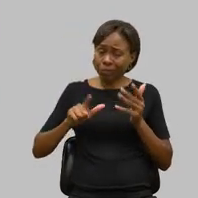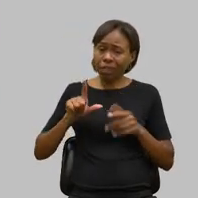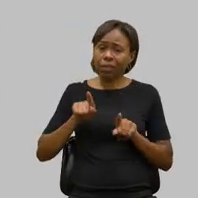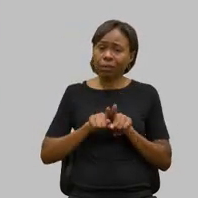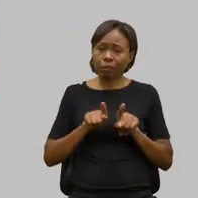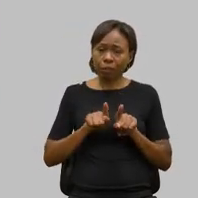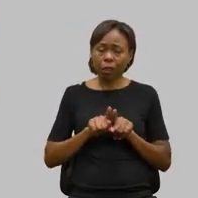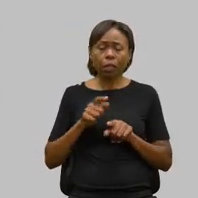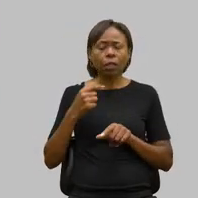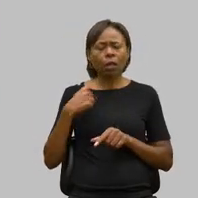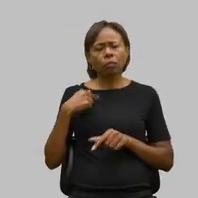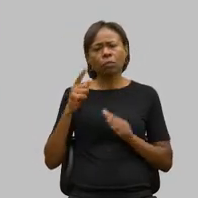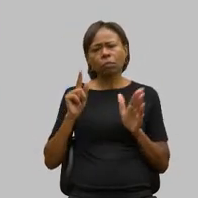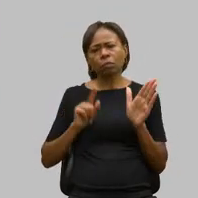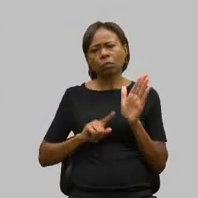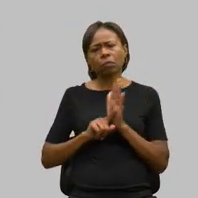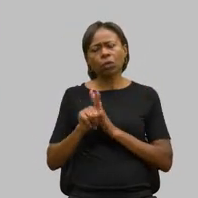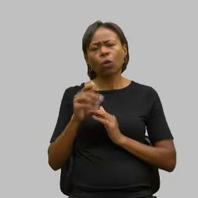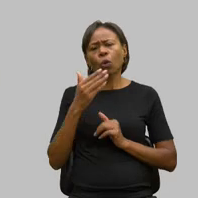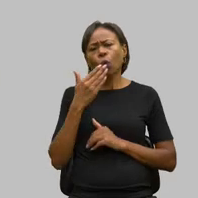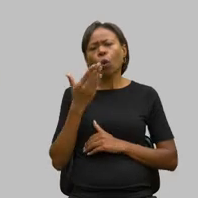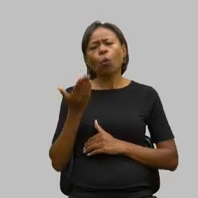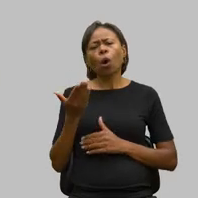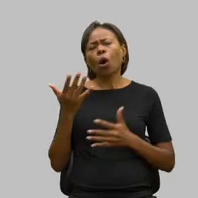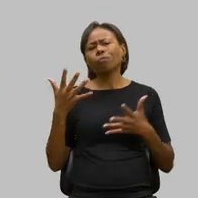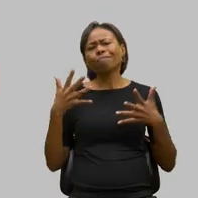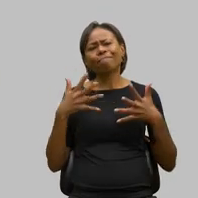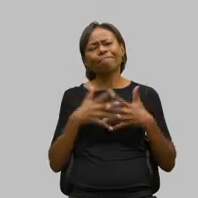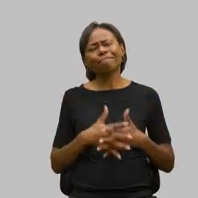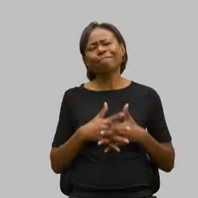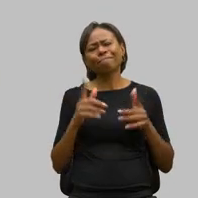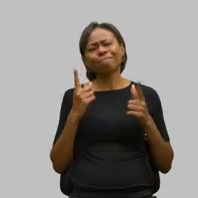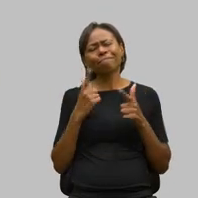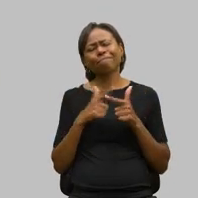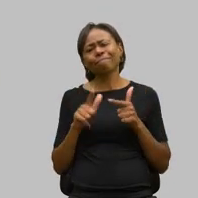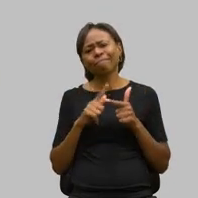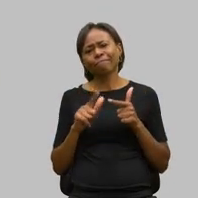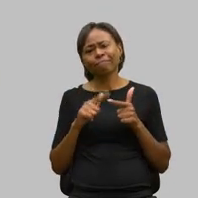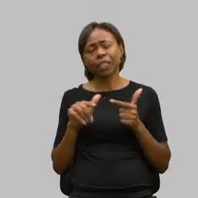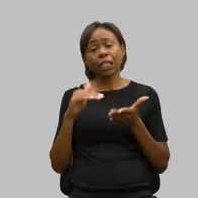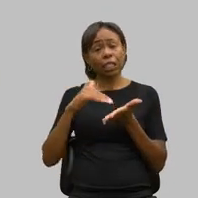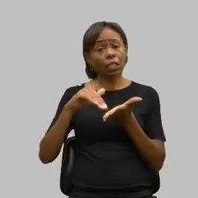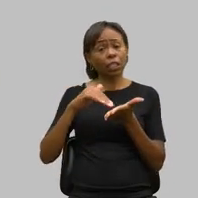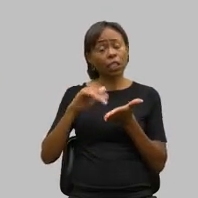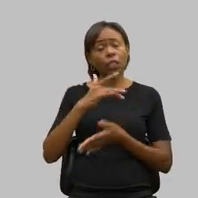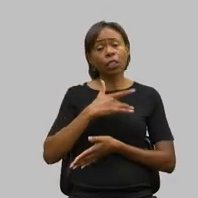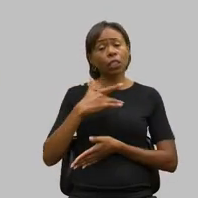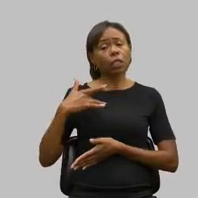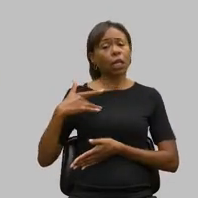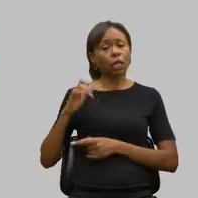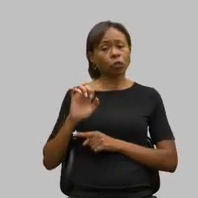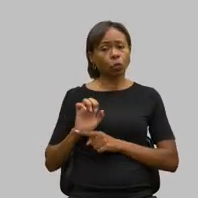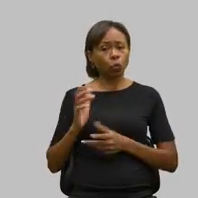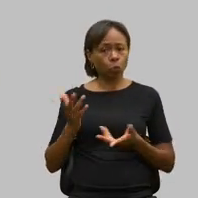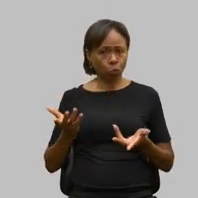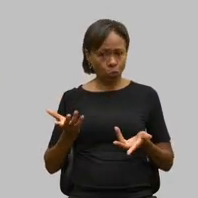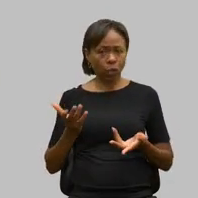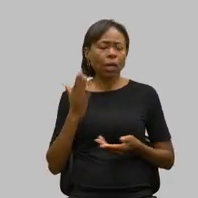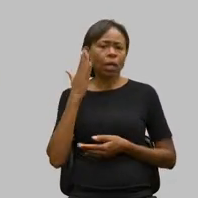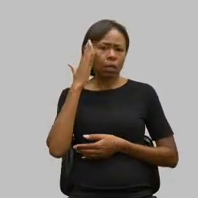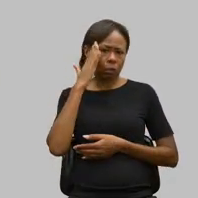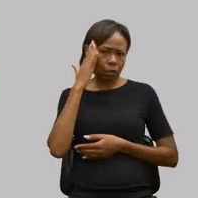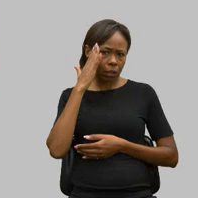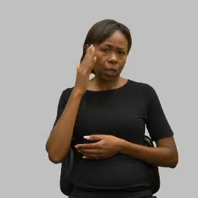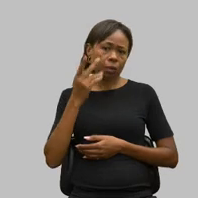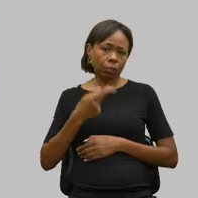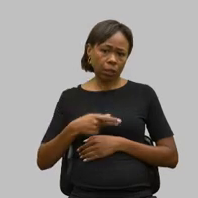indagação de quais são os entraves que o senhor encontra hoje na gestão da Secretaria de Estado de Saúde. A gente sabe que Minas